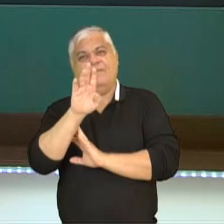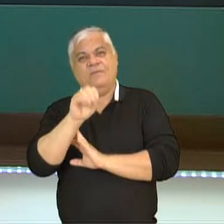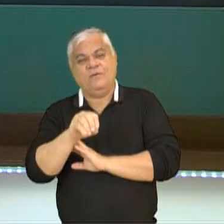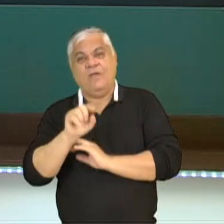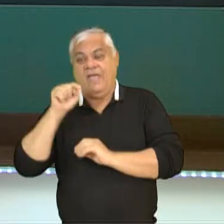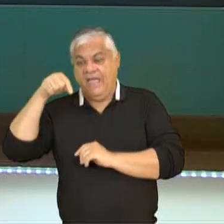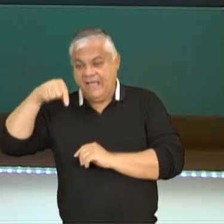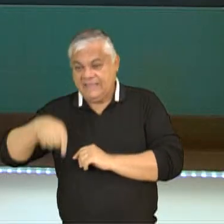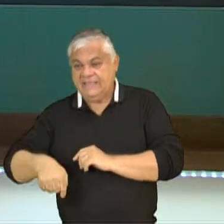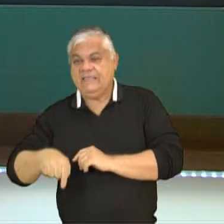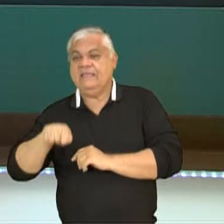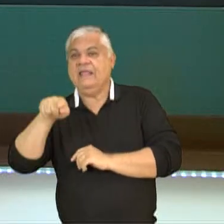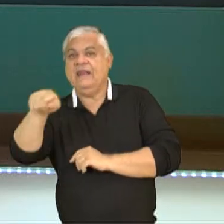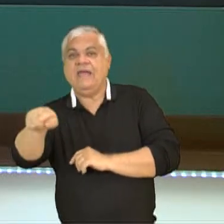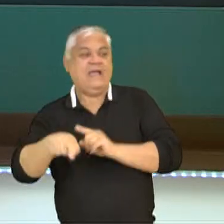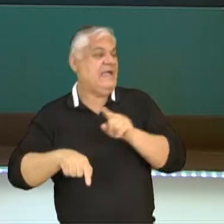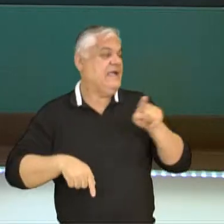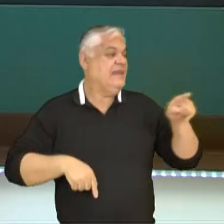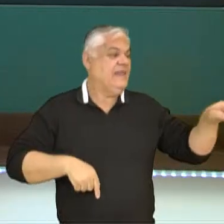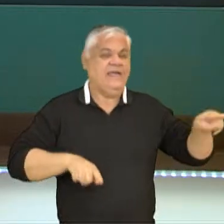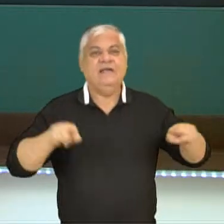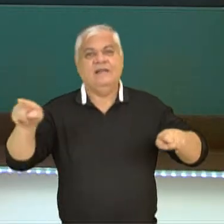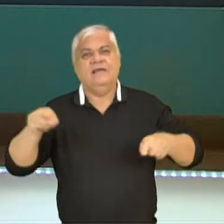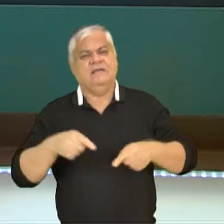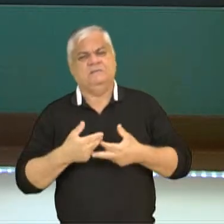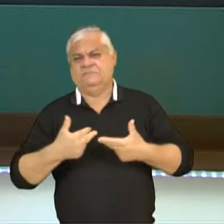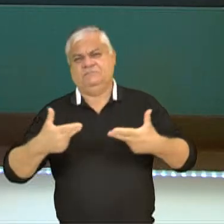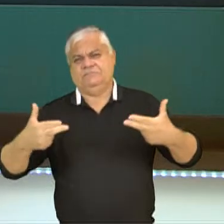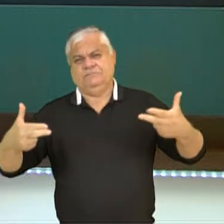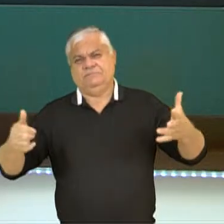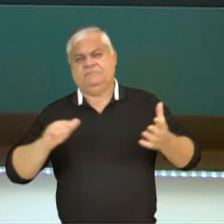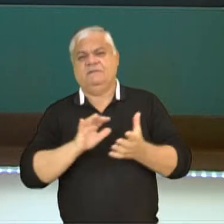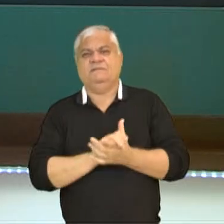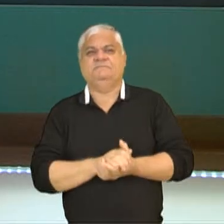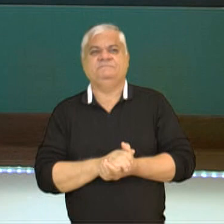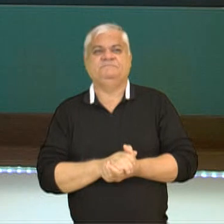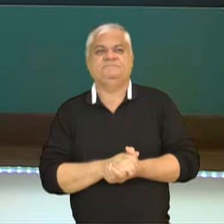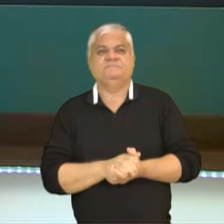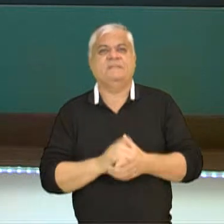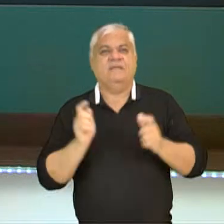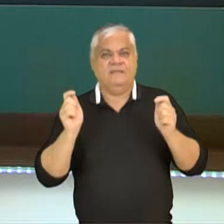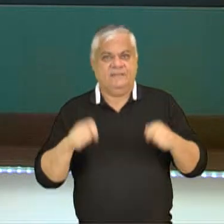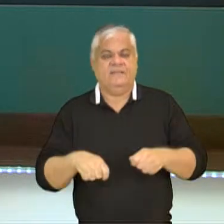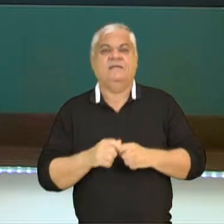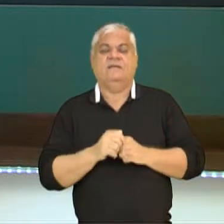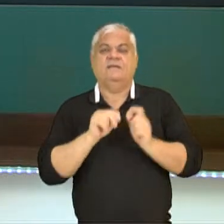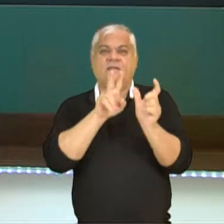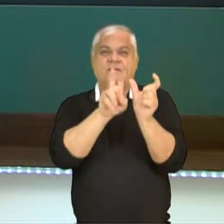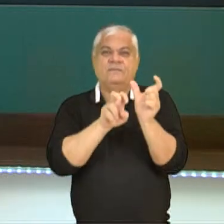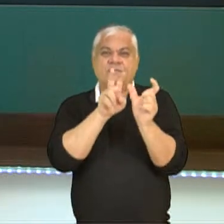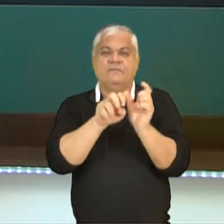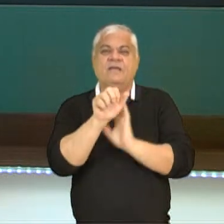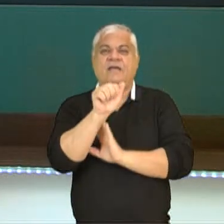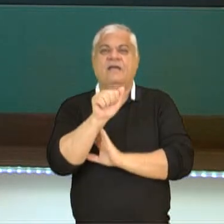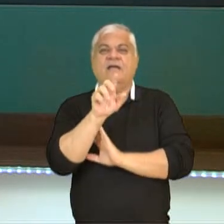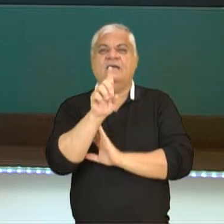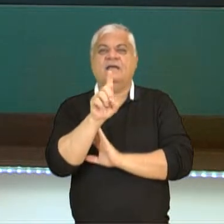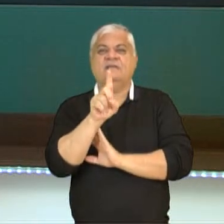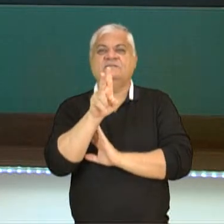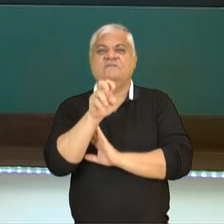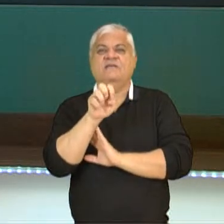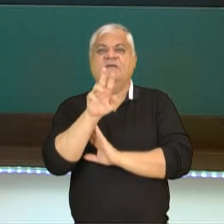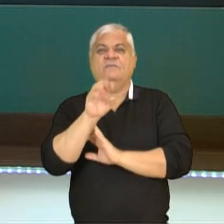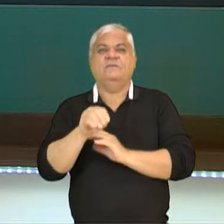Aqui, lá, acolá e por aí vai, certo? Então para a gente se apropriar mais dessa questão do que são, afinal, os advérbios dentro